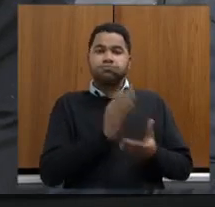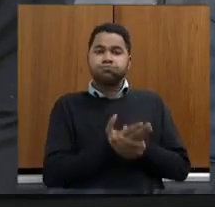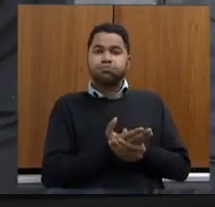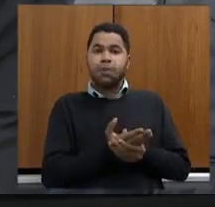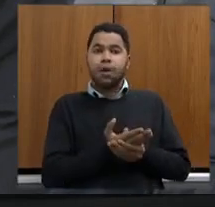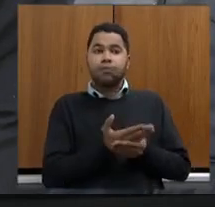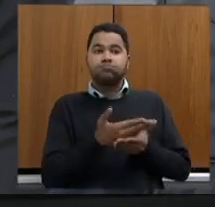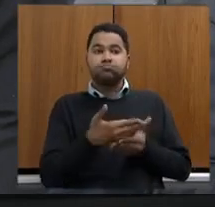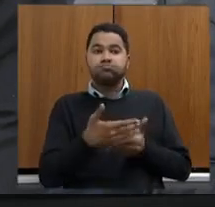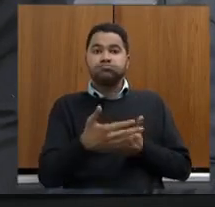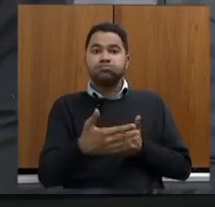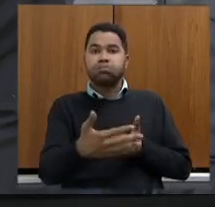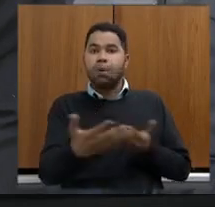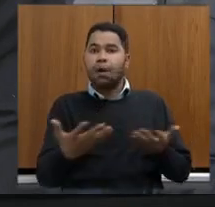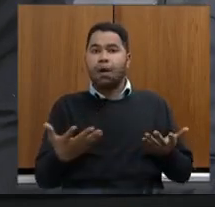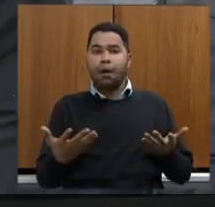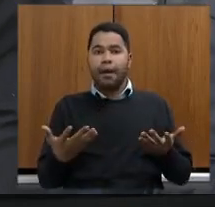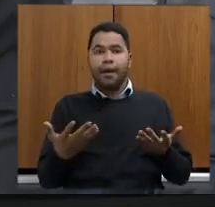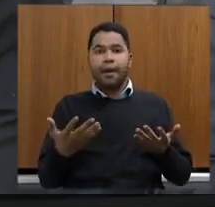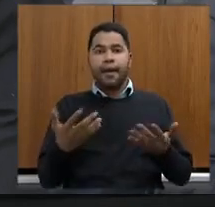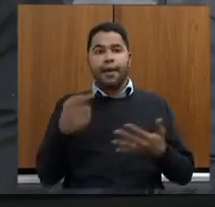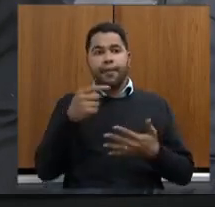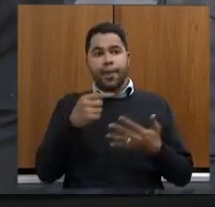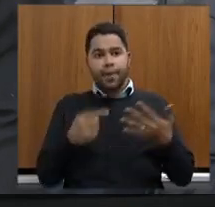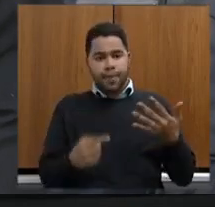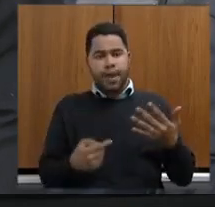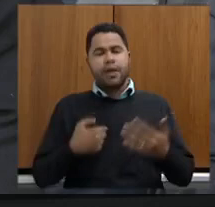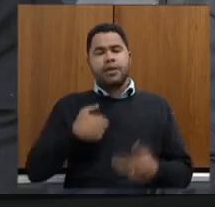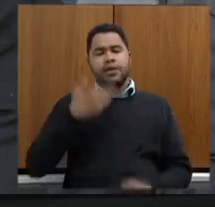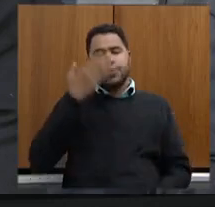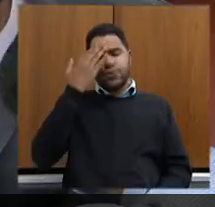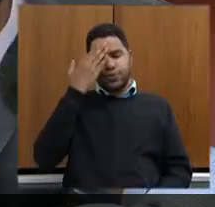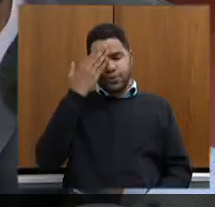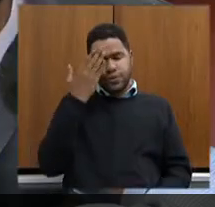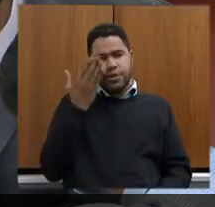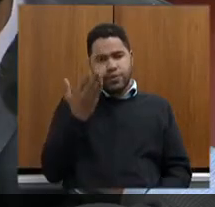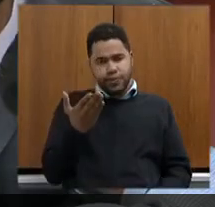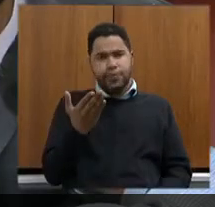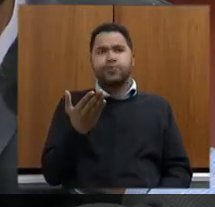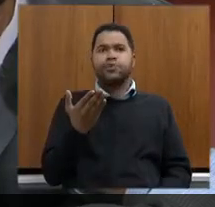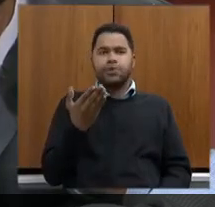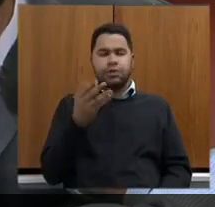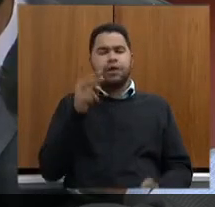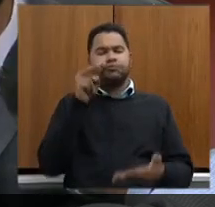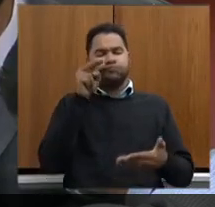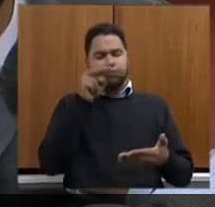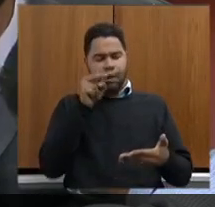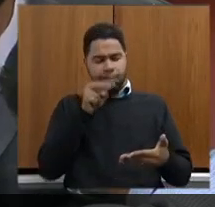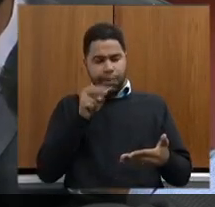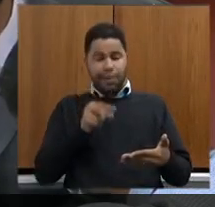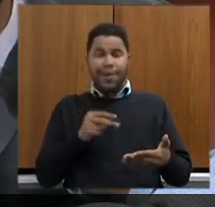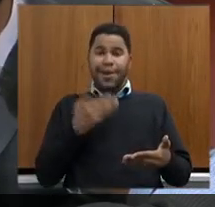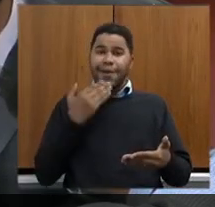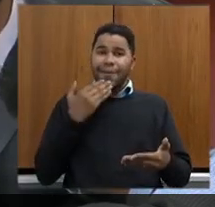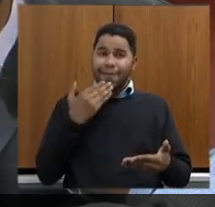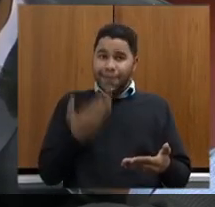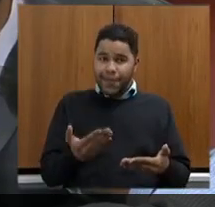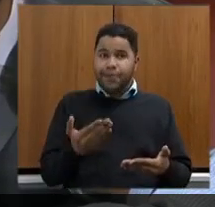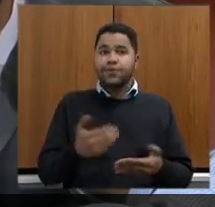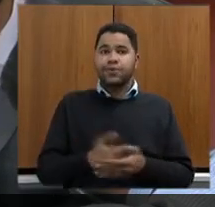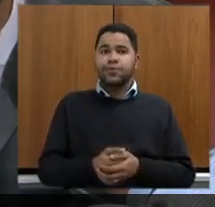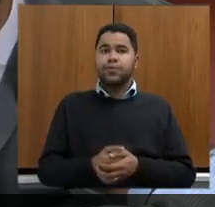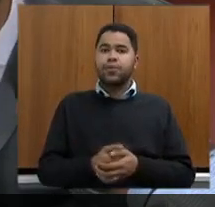apostilados Isso é uma questão eu sei que vossa excelência tem olhado e nós pedimos assim